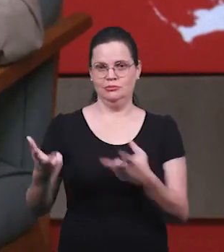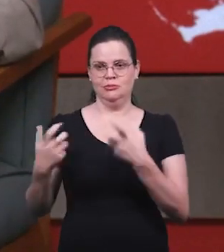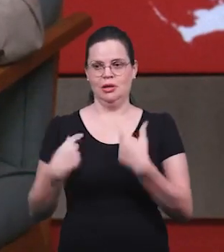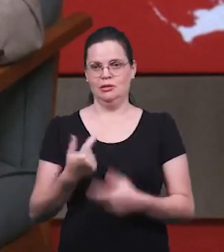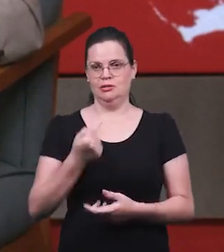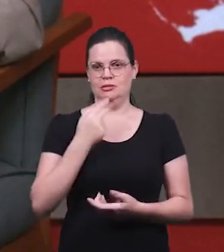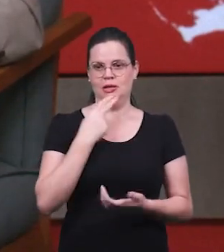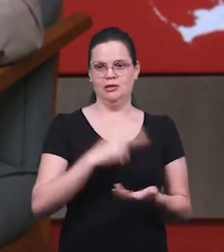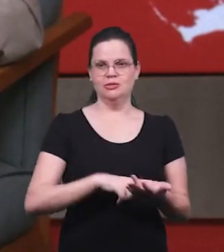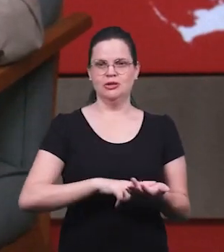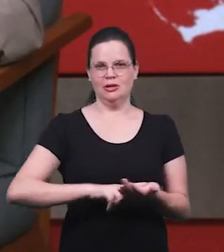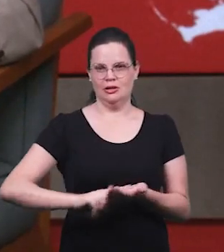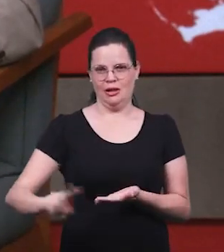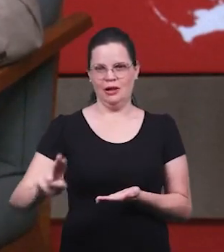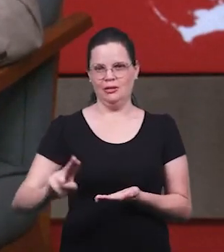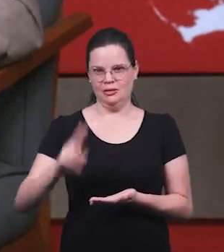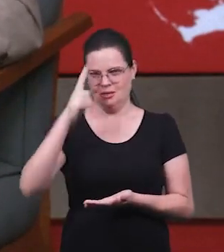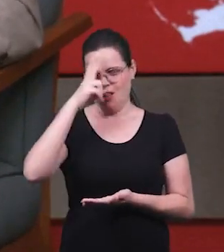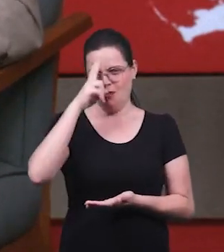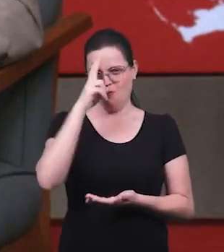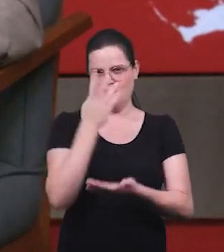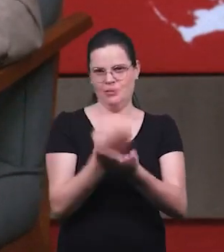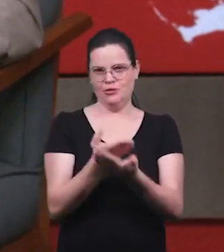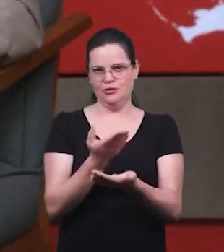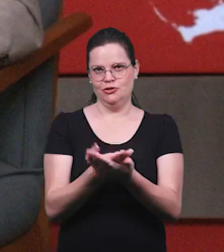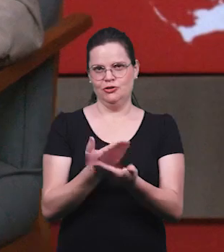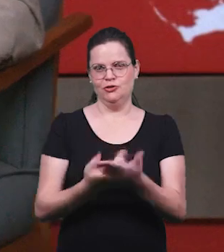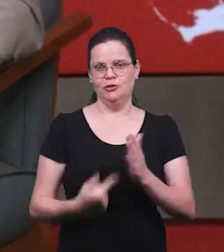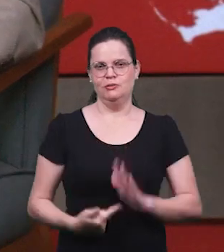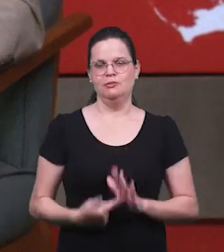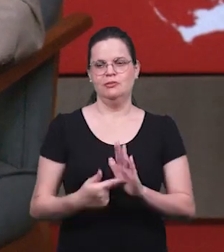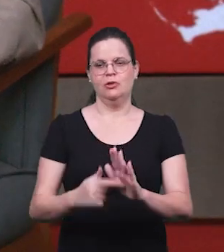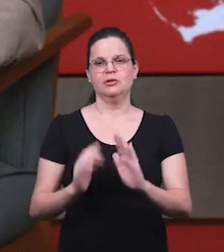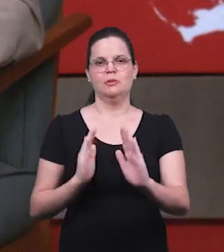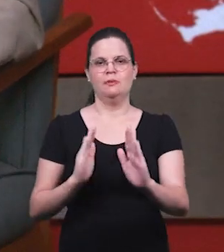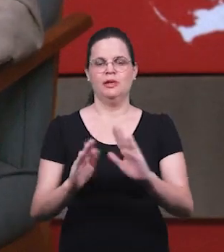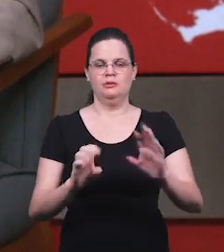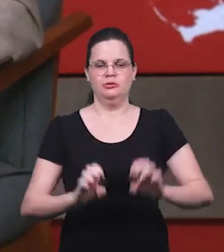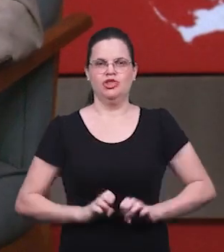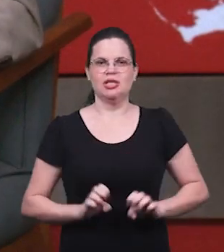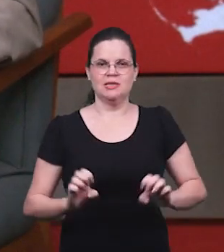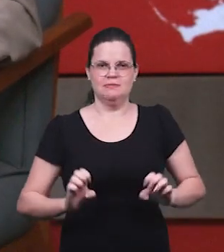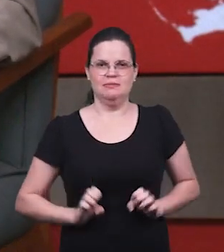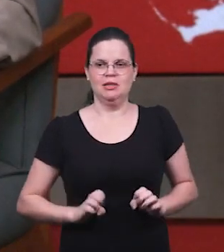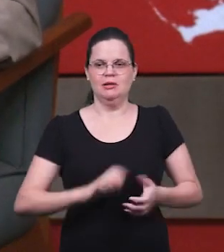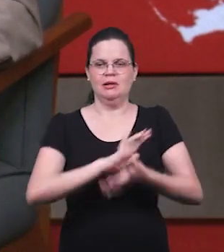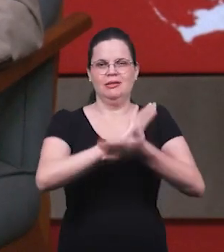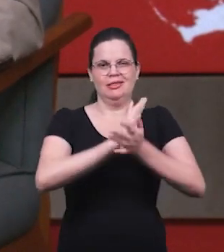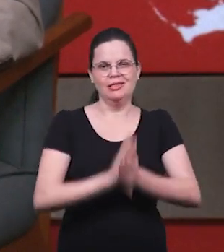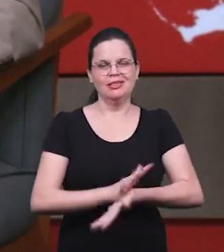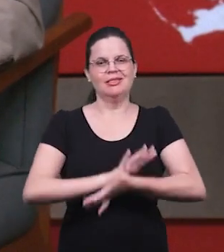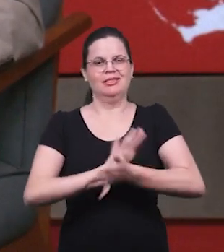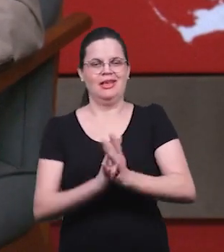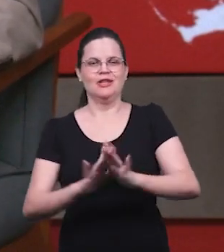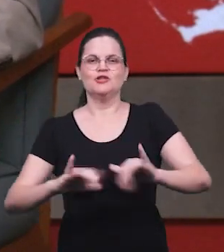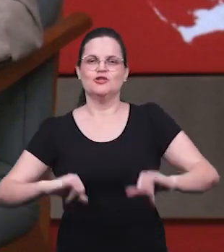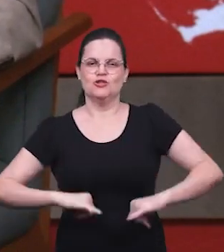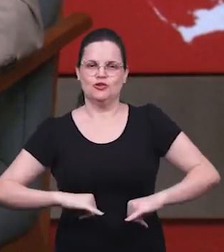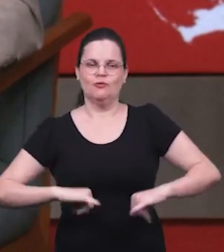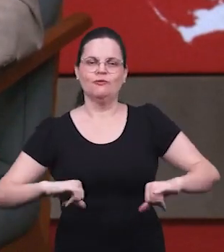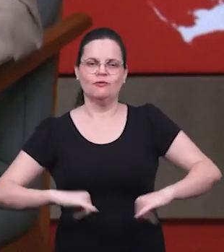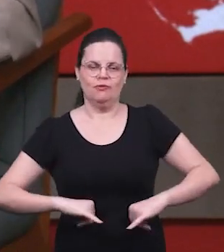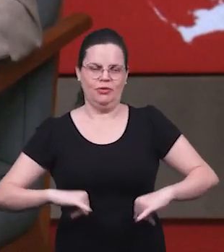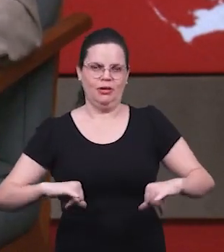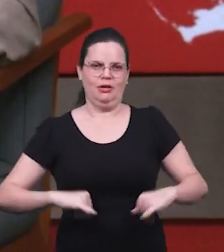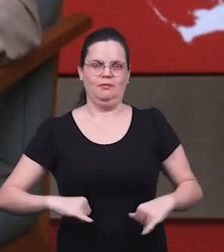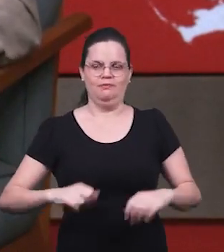nas 7 cartas, como a igreja de Esmirna, não é? A igreja do sofrimento,